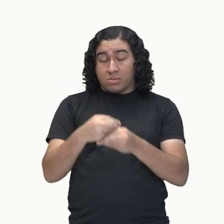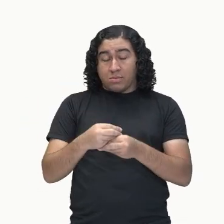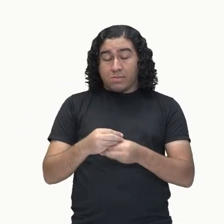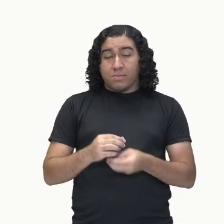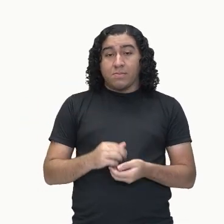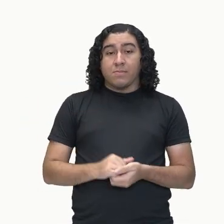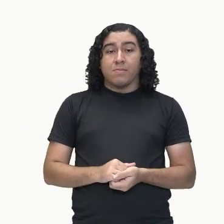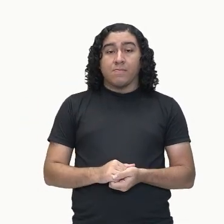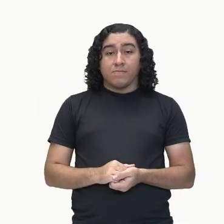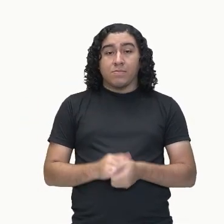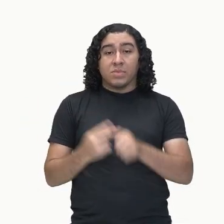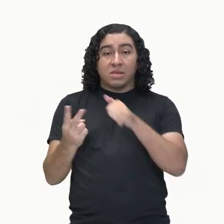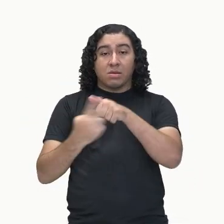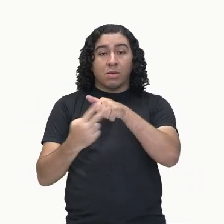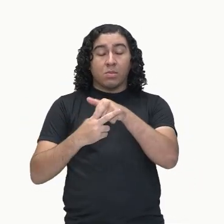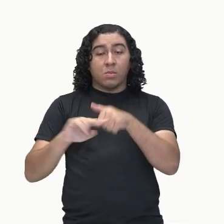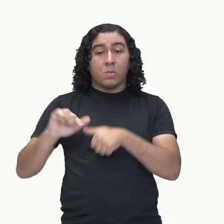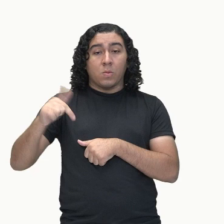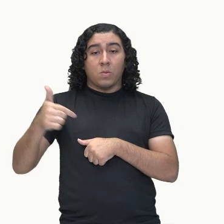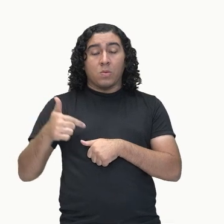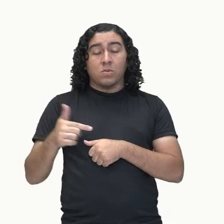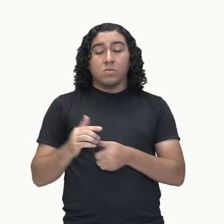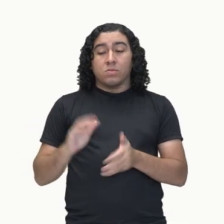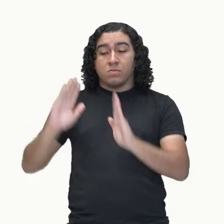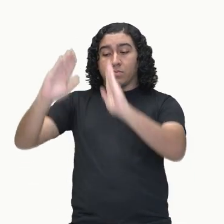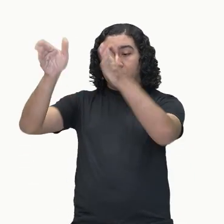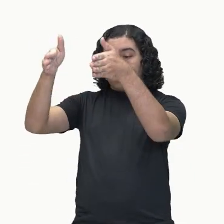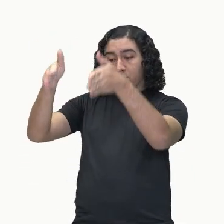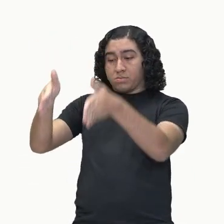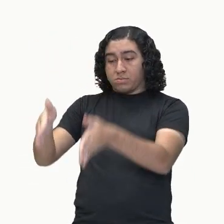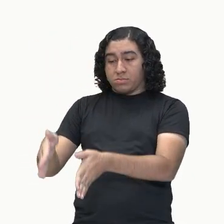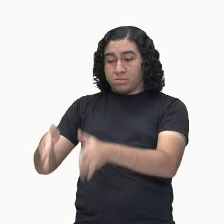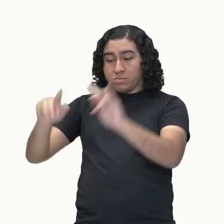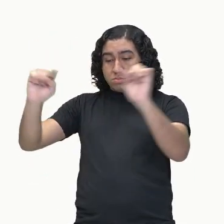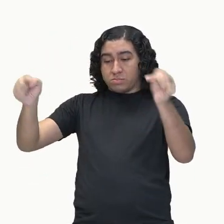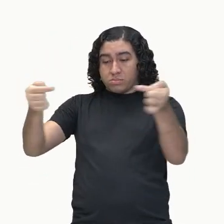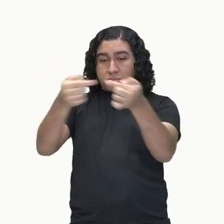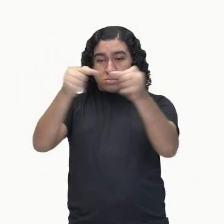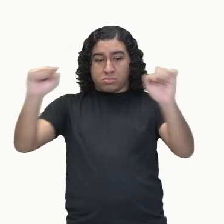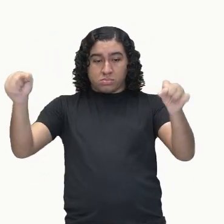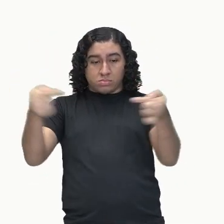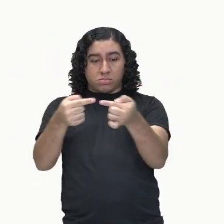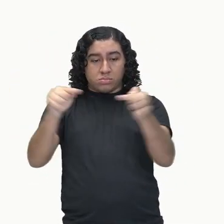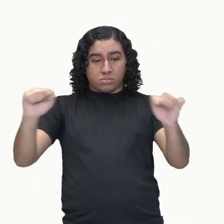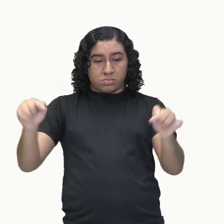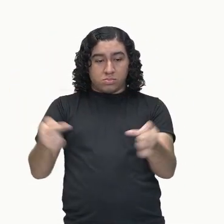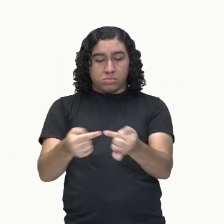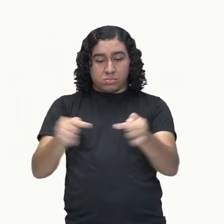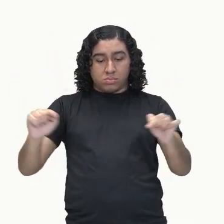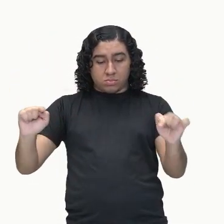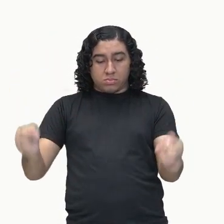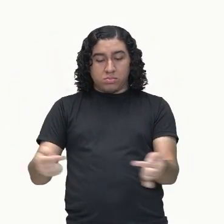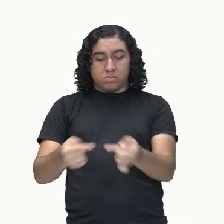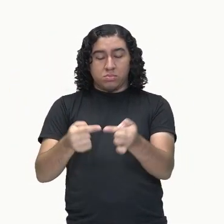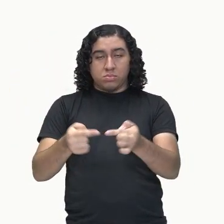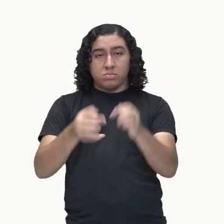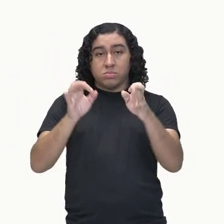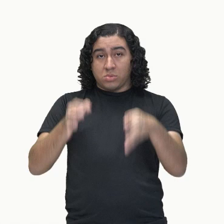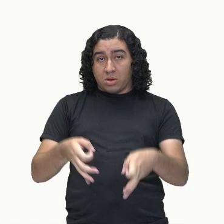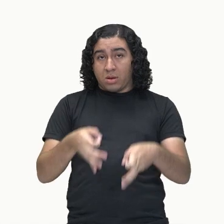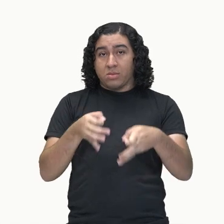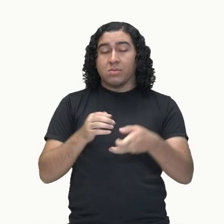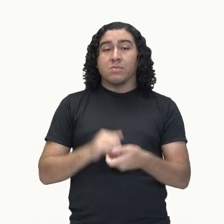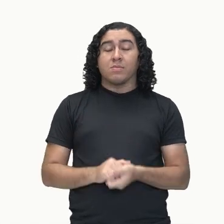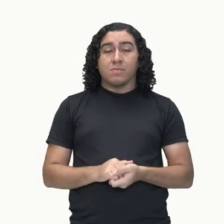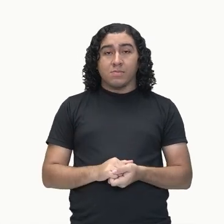e o verbo escrevir e no português eu escreveria eu escreveria melhor essa carta porque alguém não me